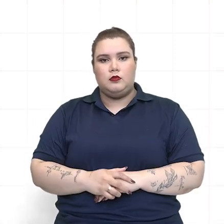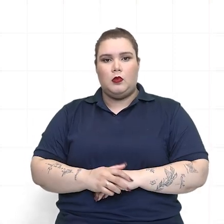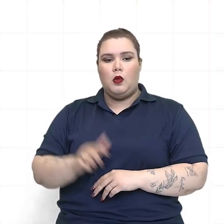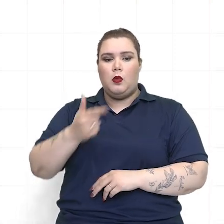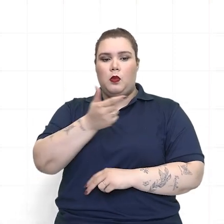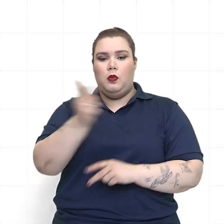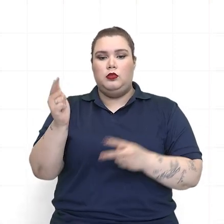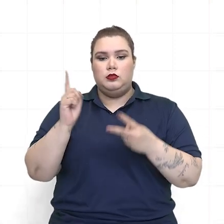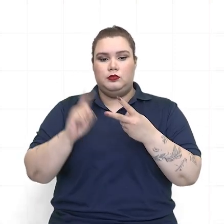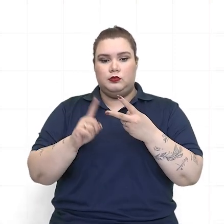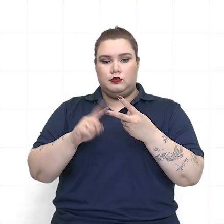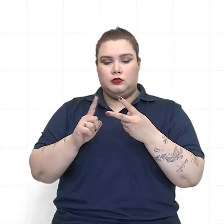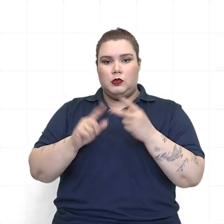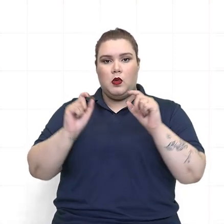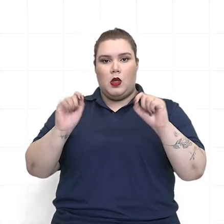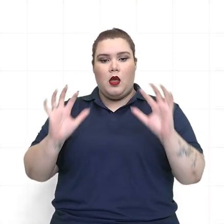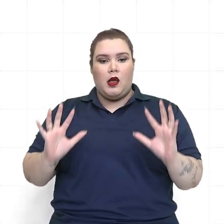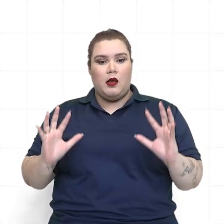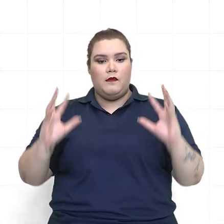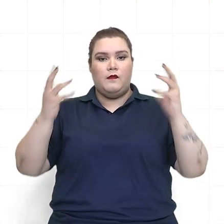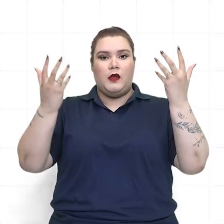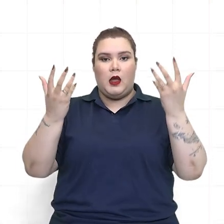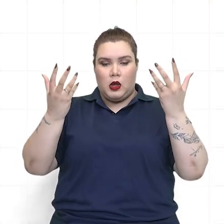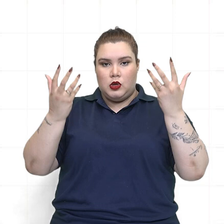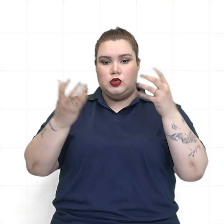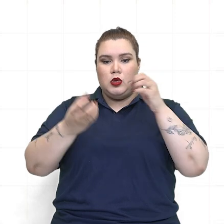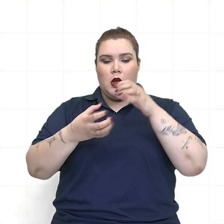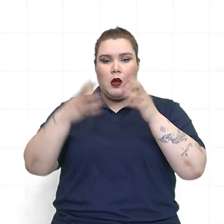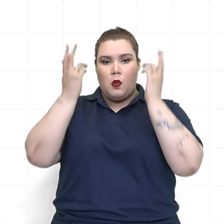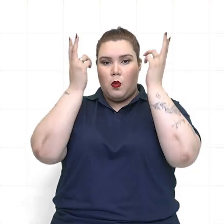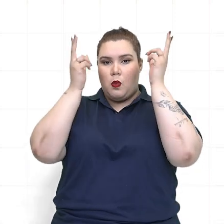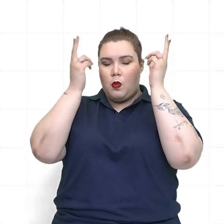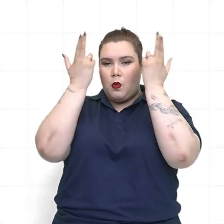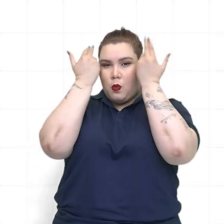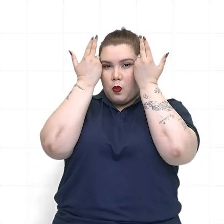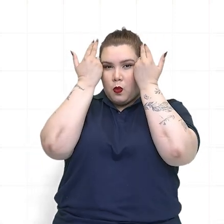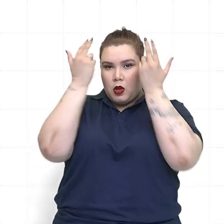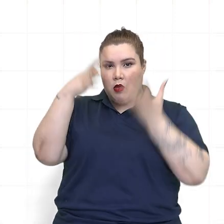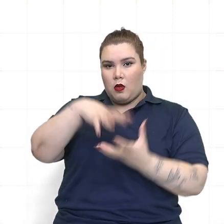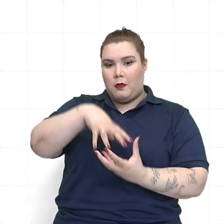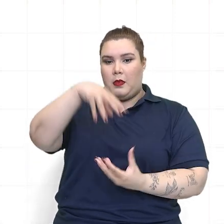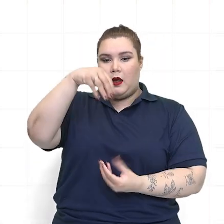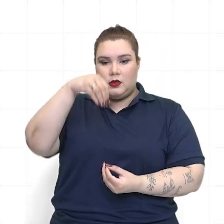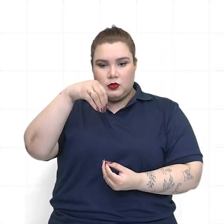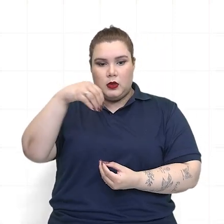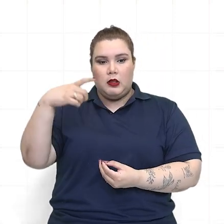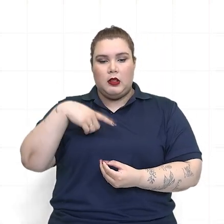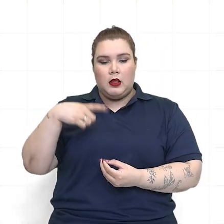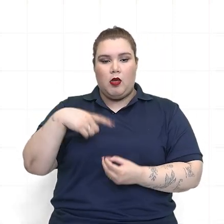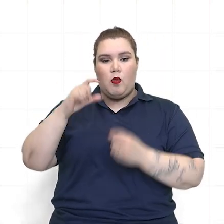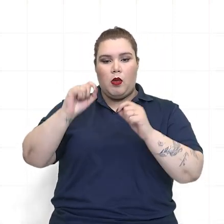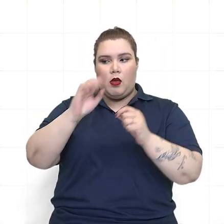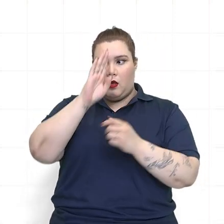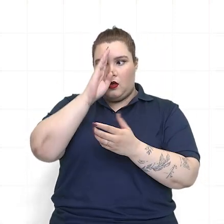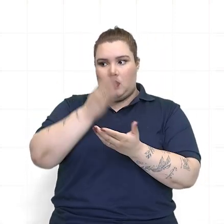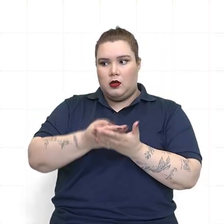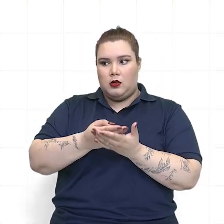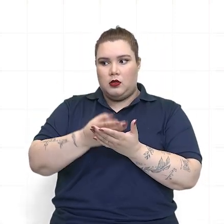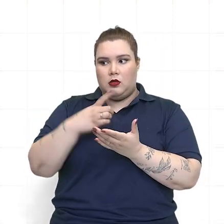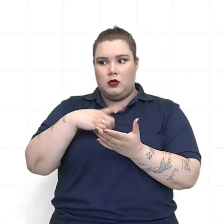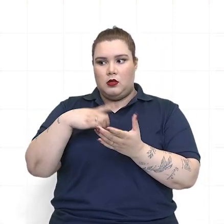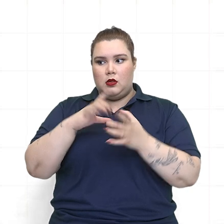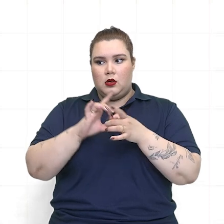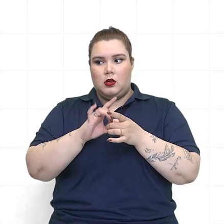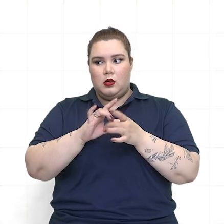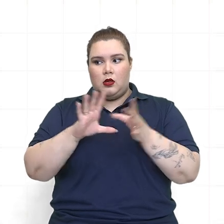Outro ponto, a comemoração da Páscoa, para lembrar a libertação da escravidão